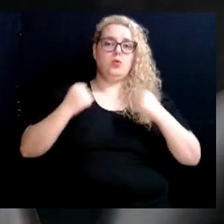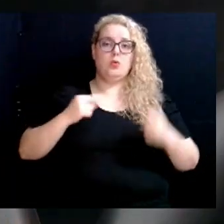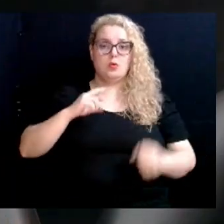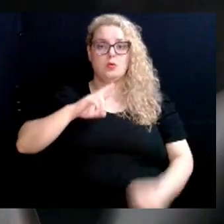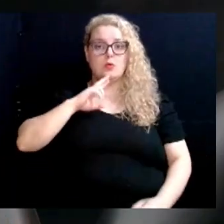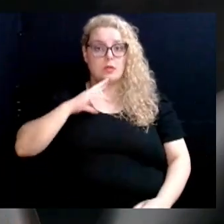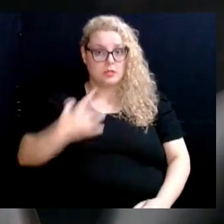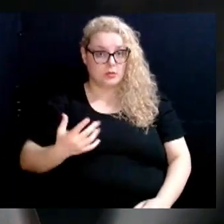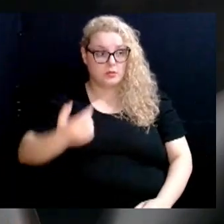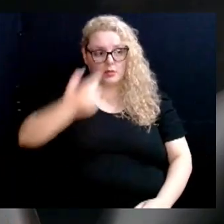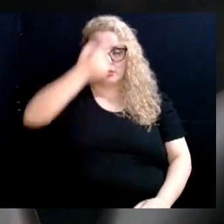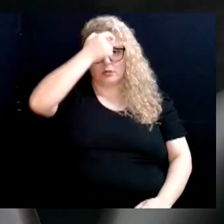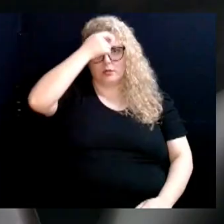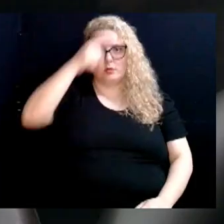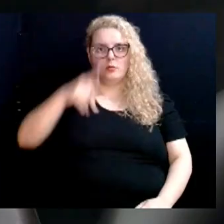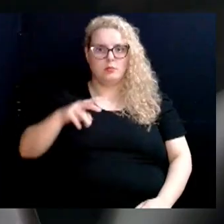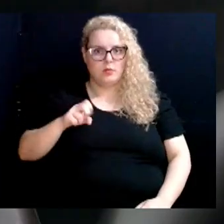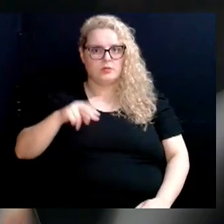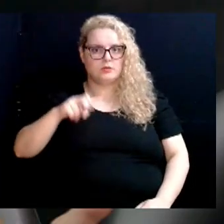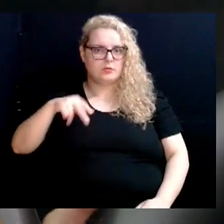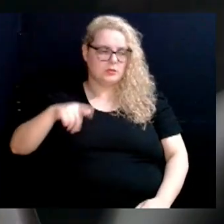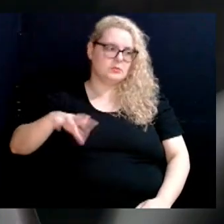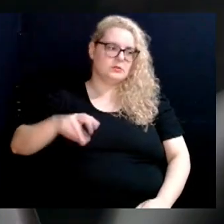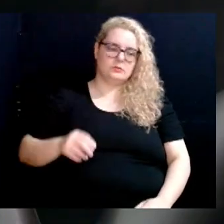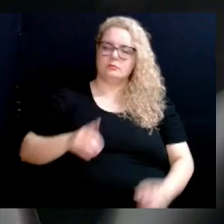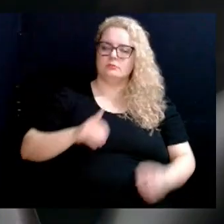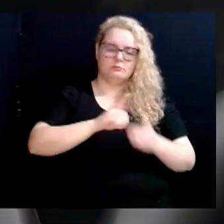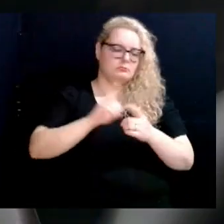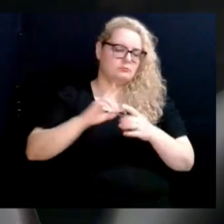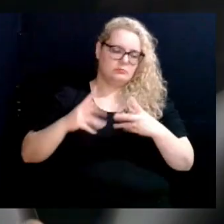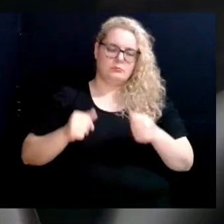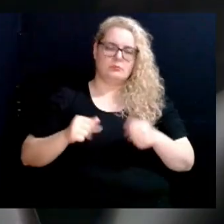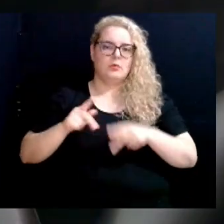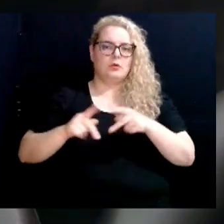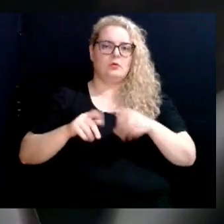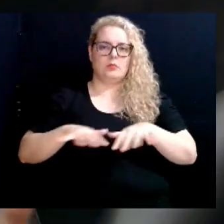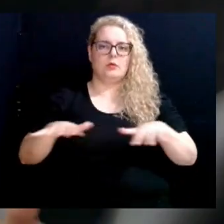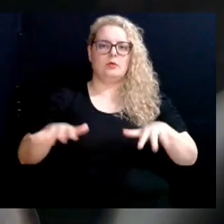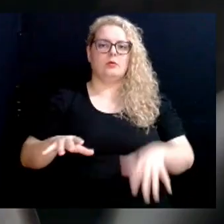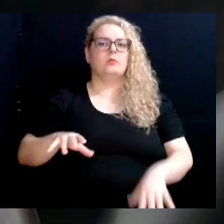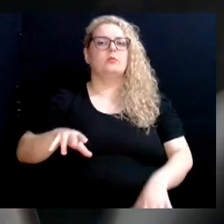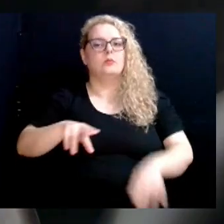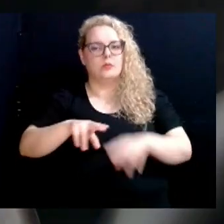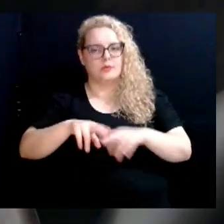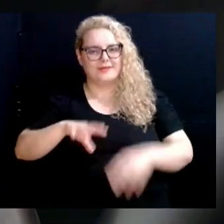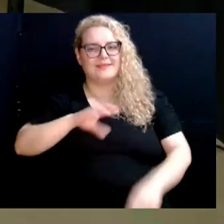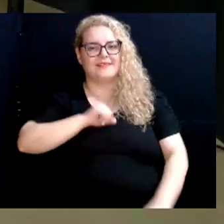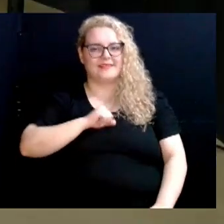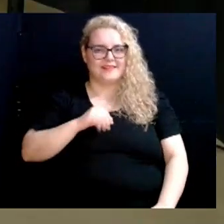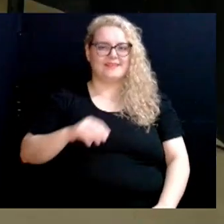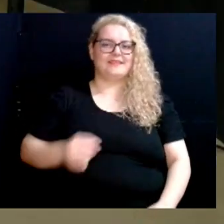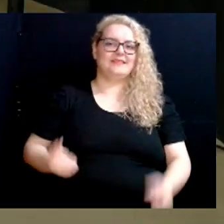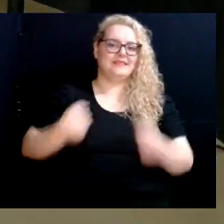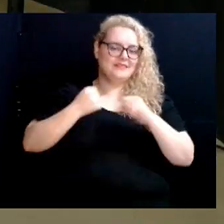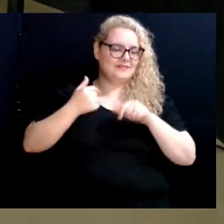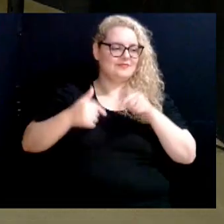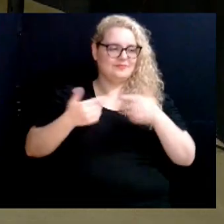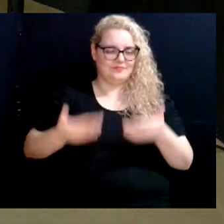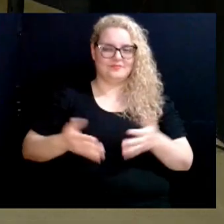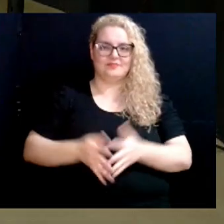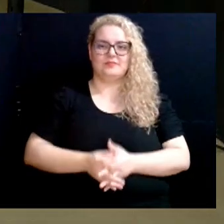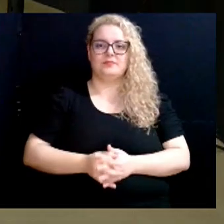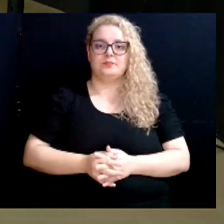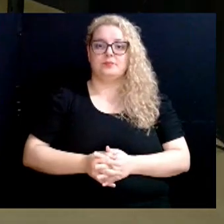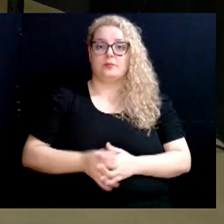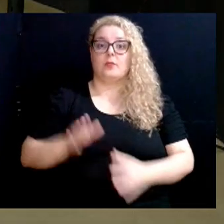com personalização, é possível atender todos os públicos. Por isso eu gosto muito da musculação e trabalho com ela. Sim, agora quando a gente